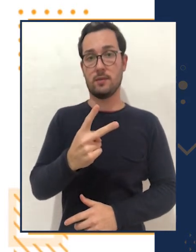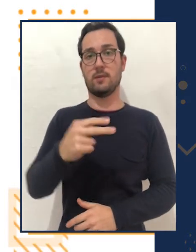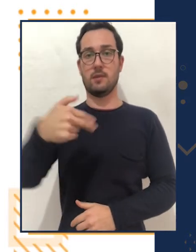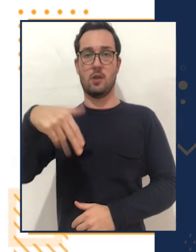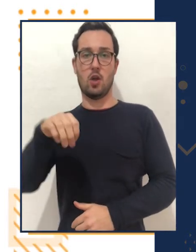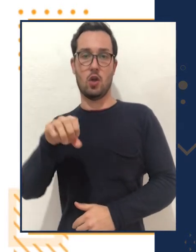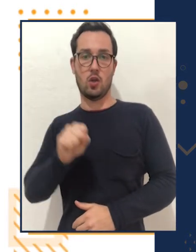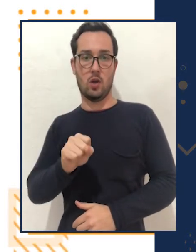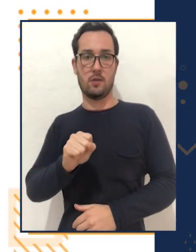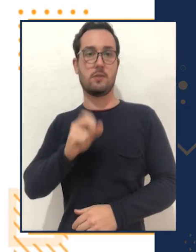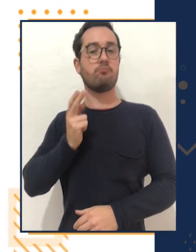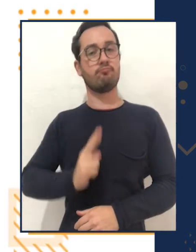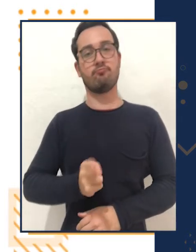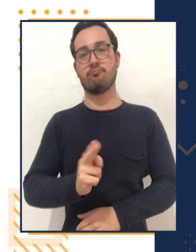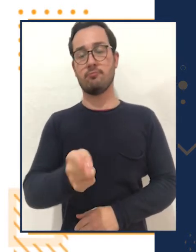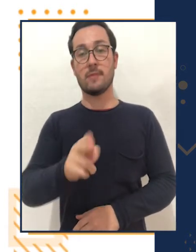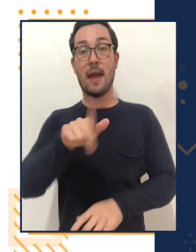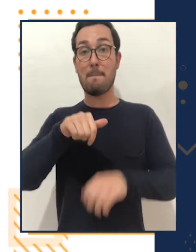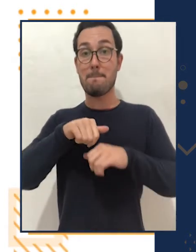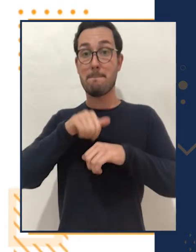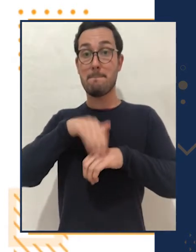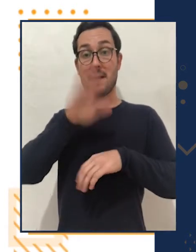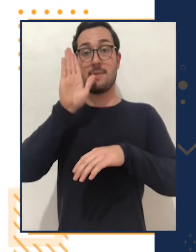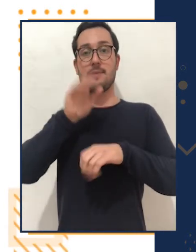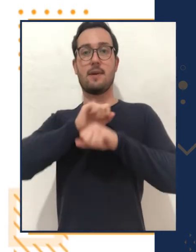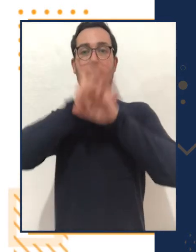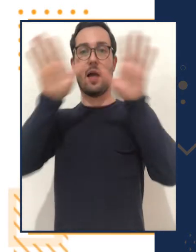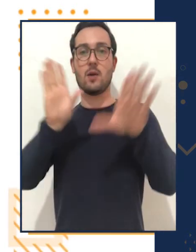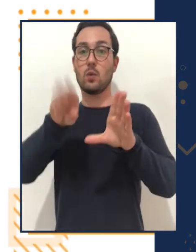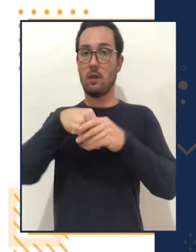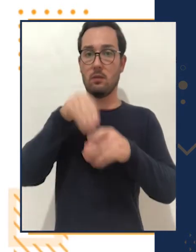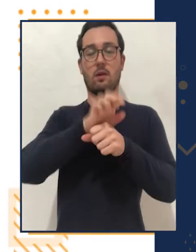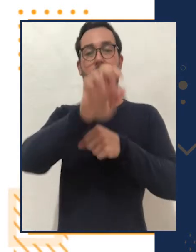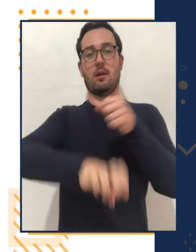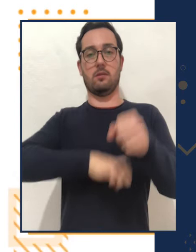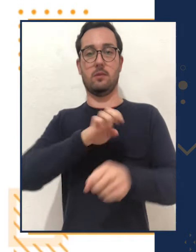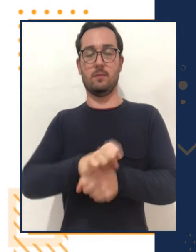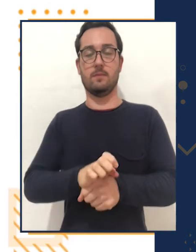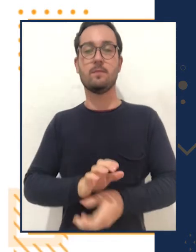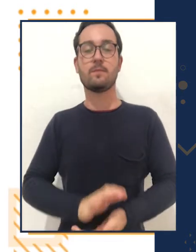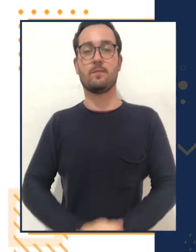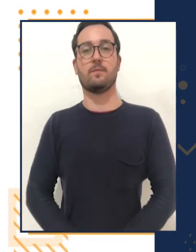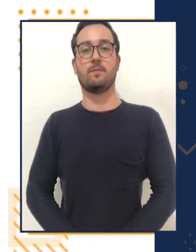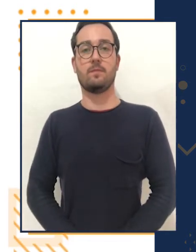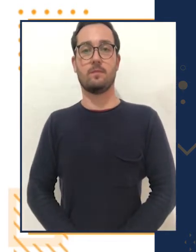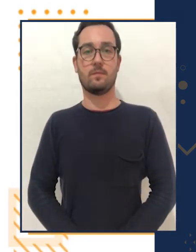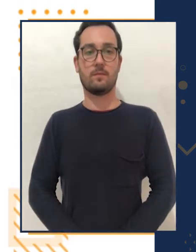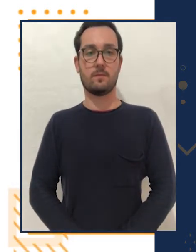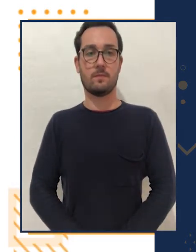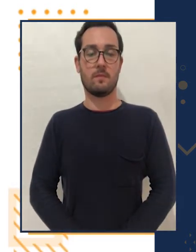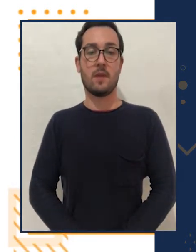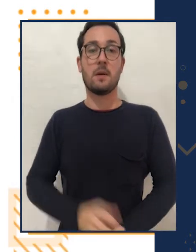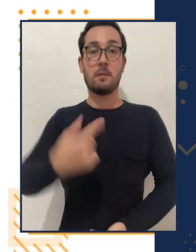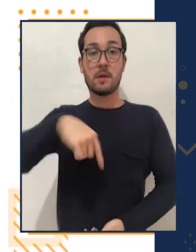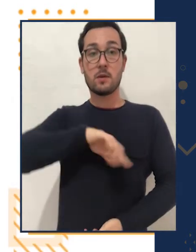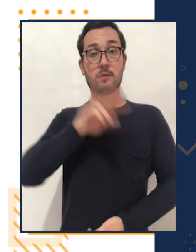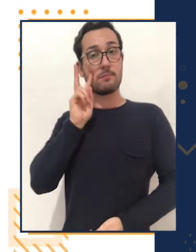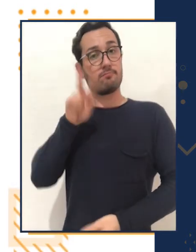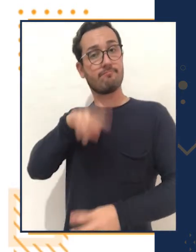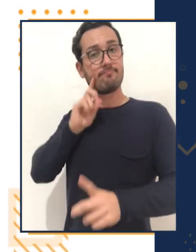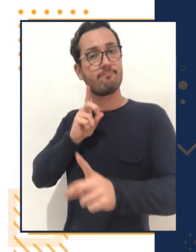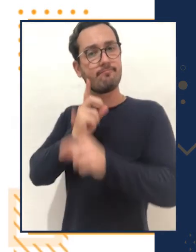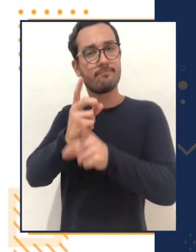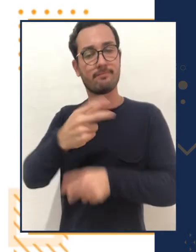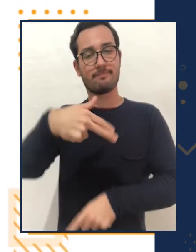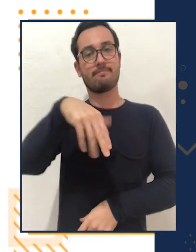nos designar então uma parte, como se fosse um subcircuito dentro de um grande circuito fechado. E